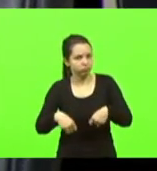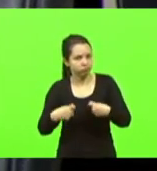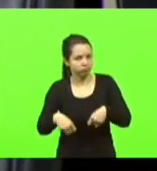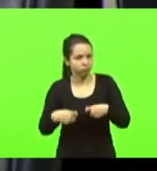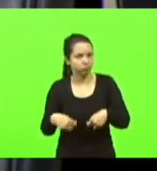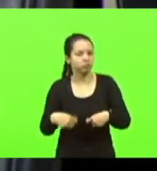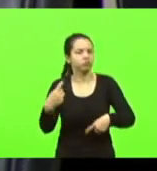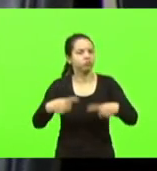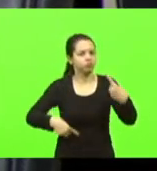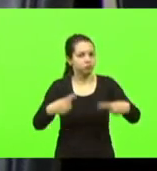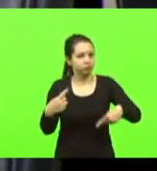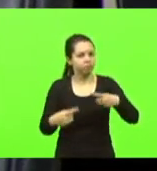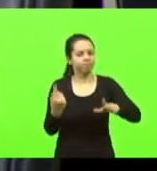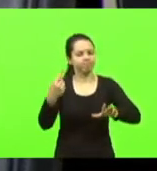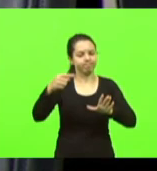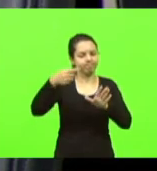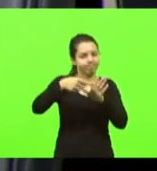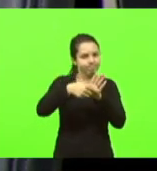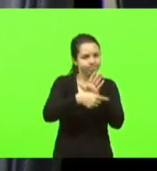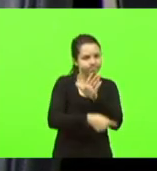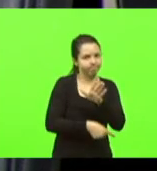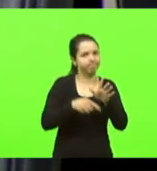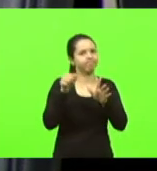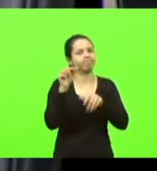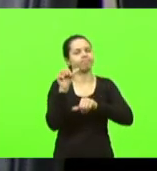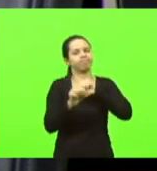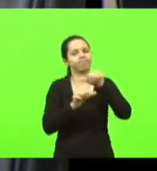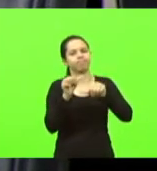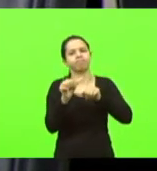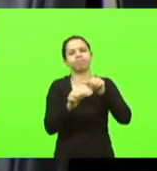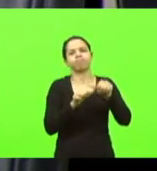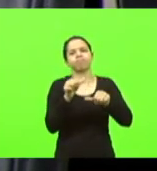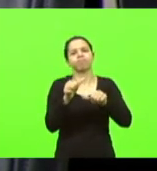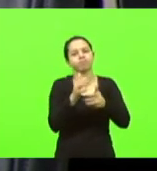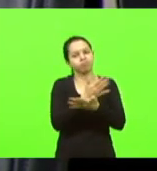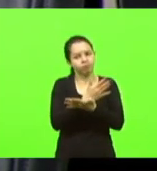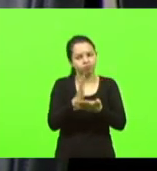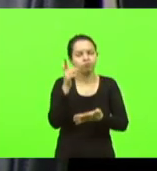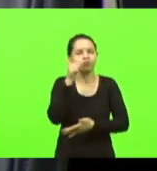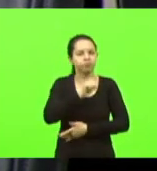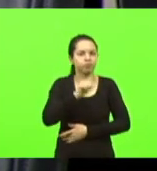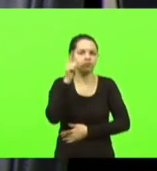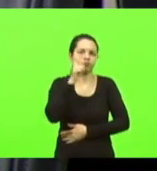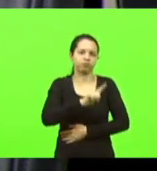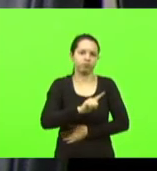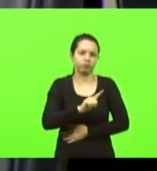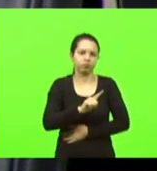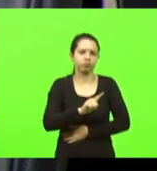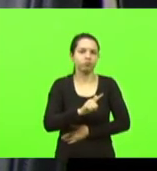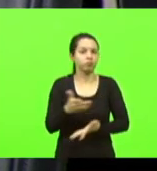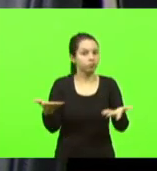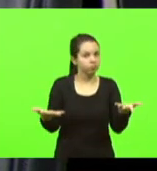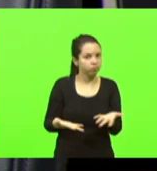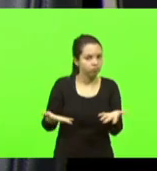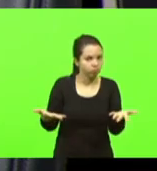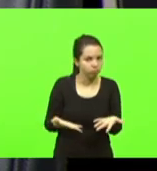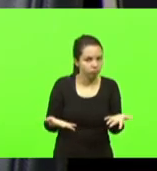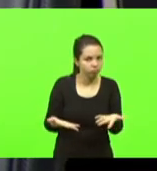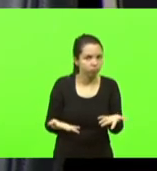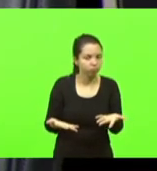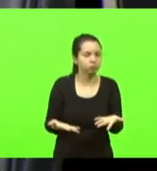tratar e aprofundar nessa reforma Em Algum deles nós conseguimos e hoje